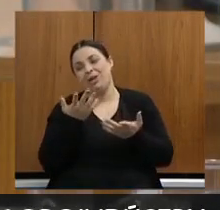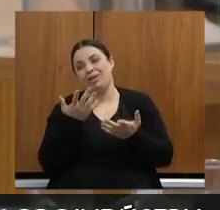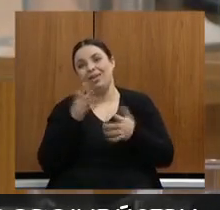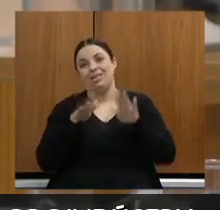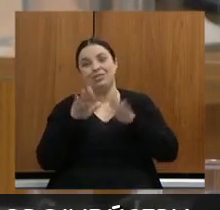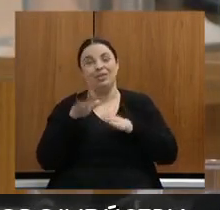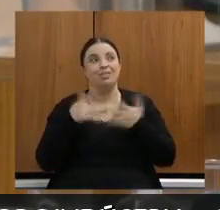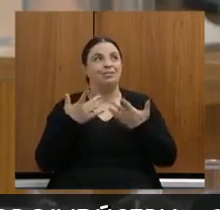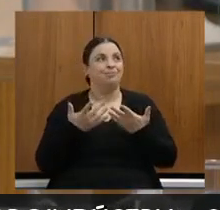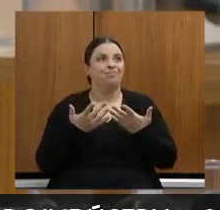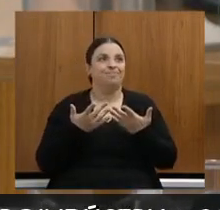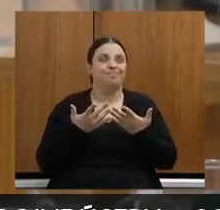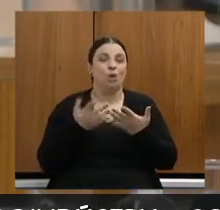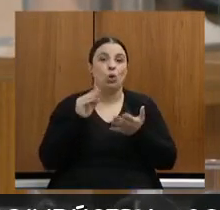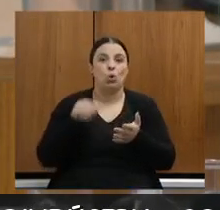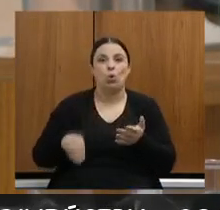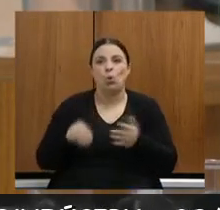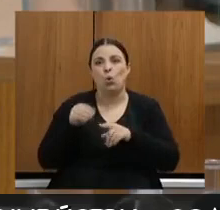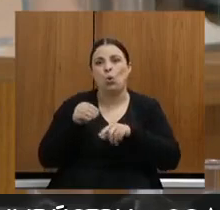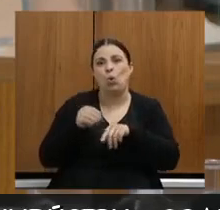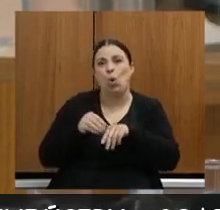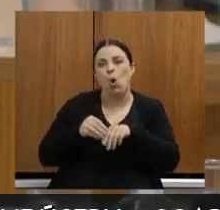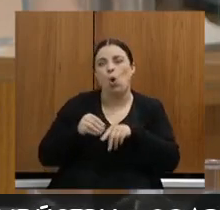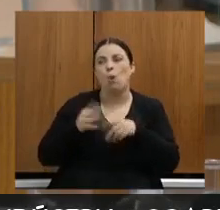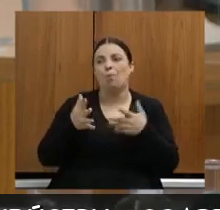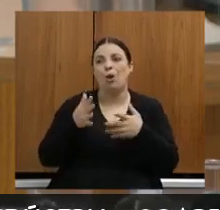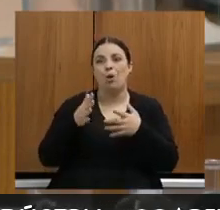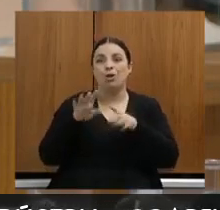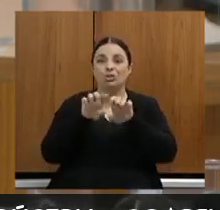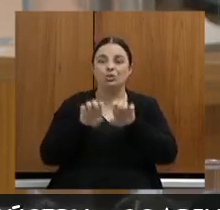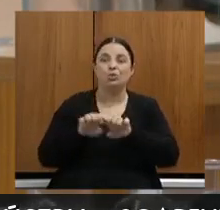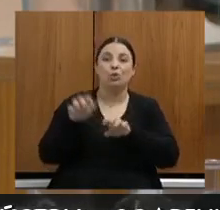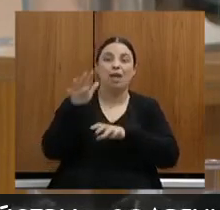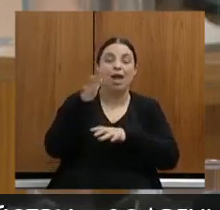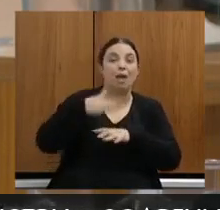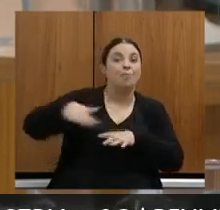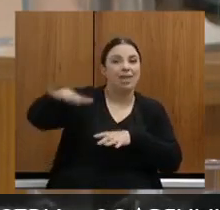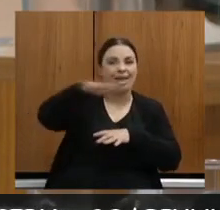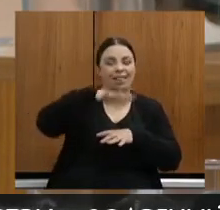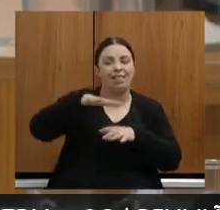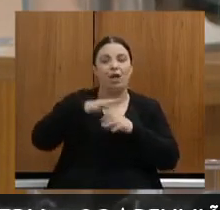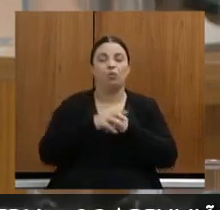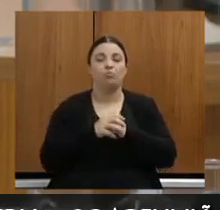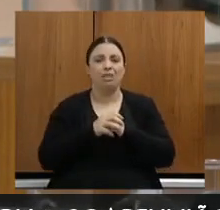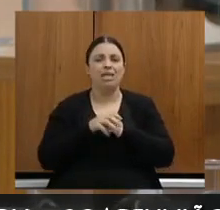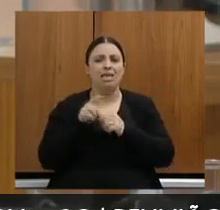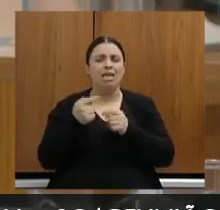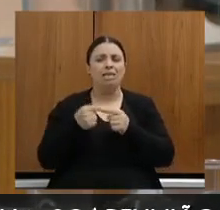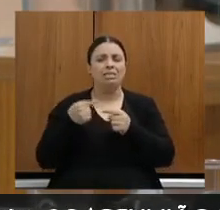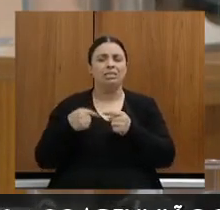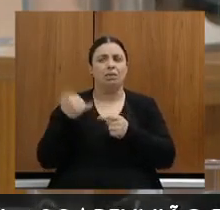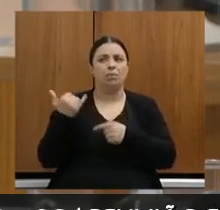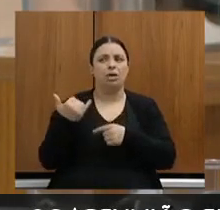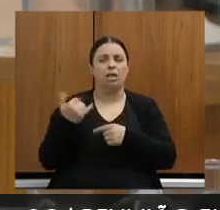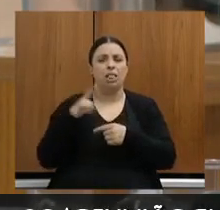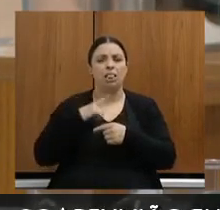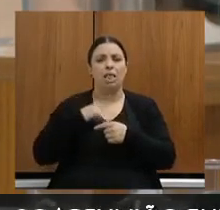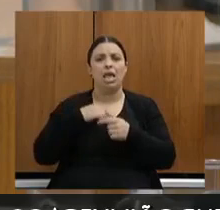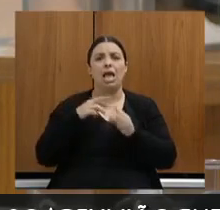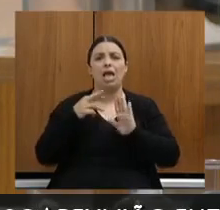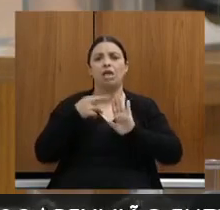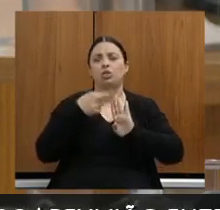ambiental e aí nessa semana eu trouxe a informação da resolução conjunta o